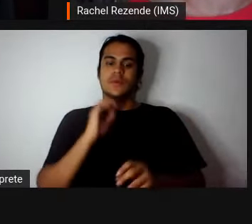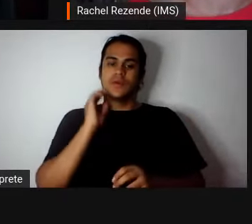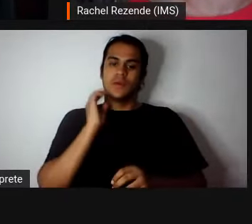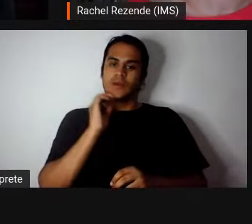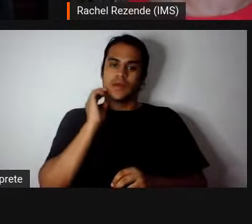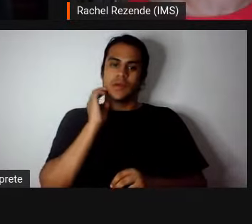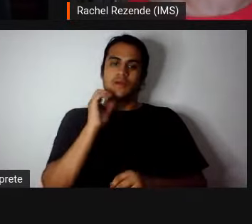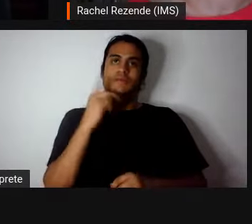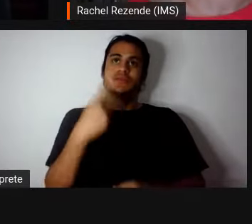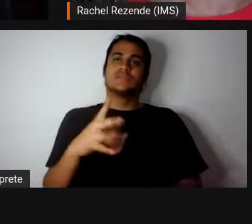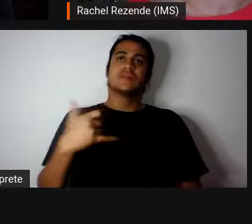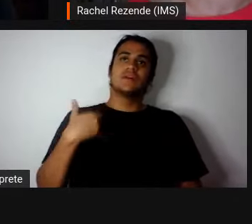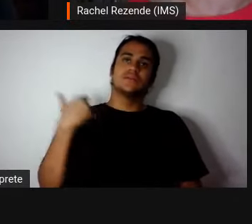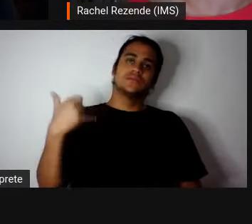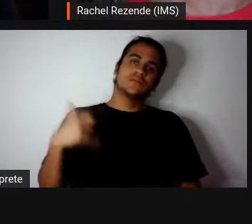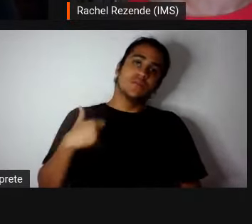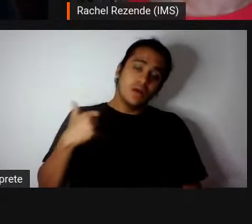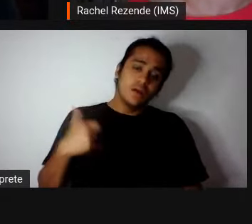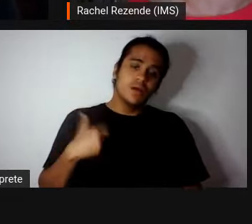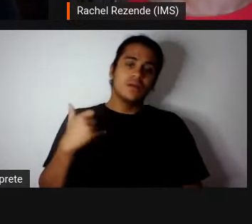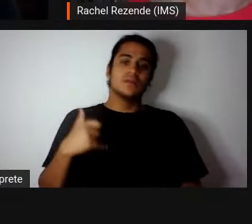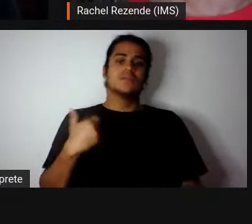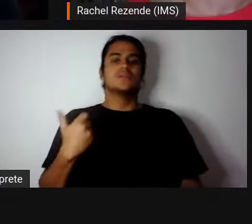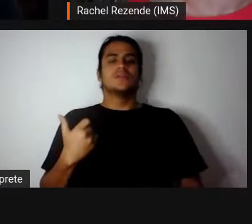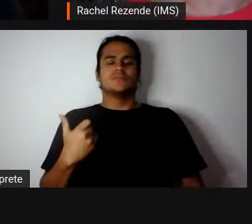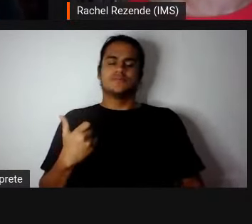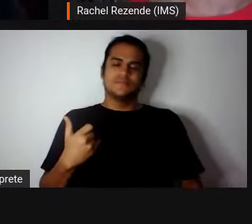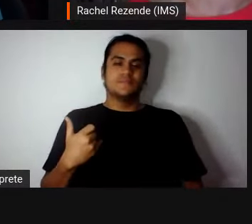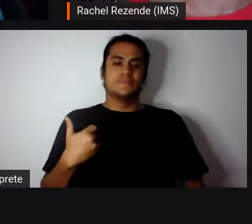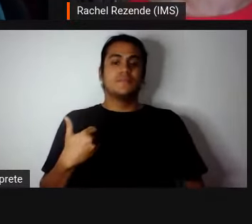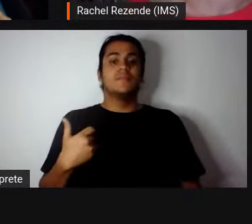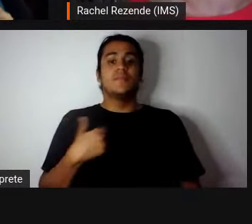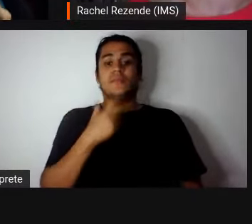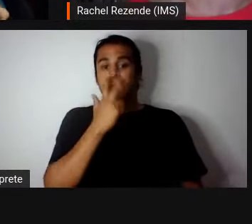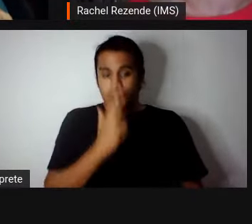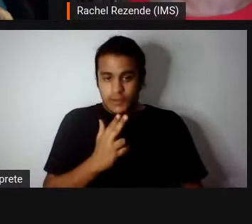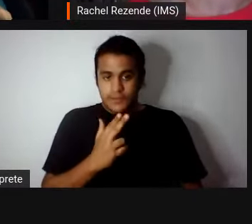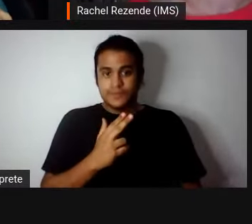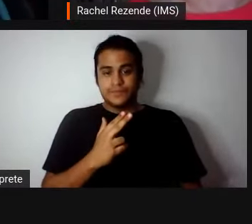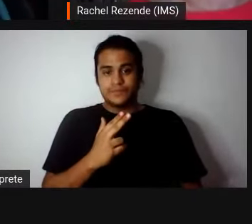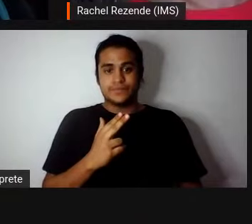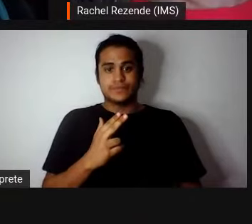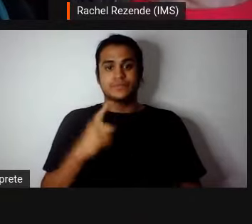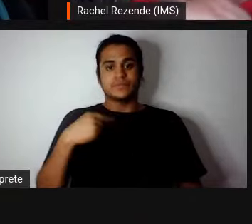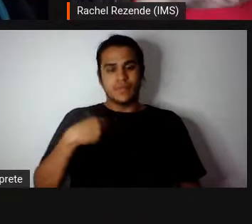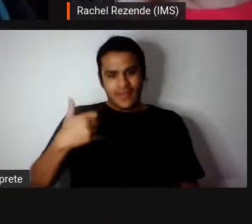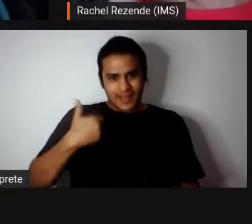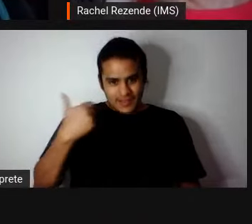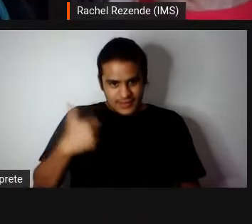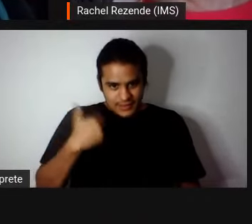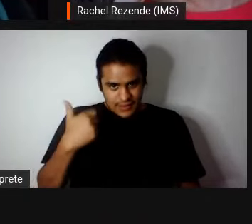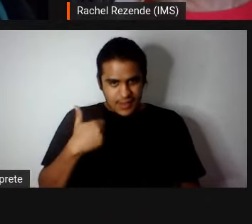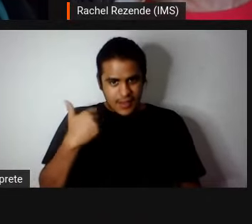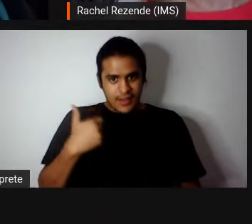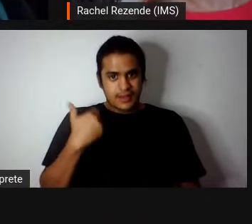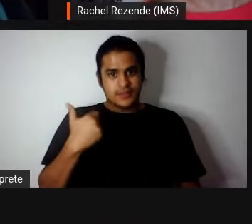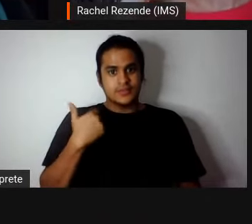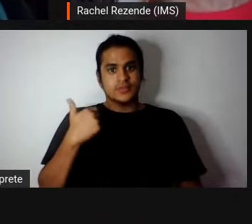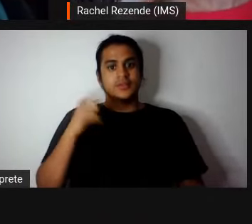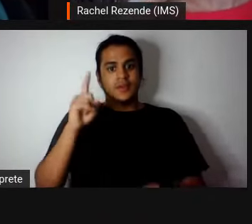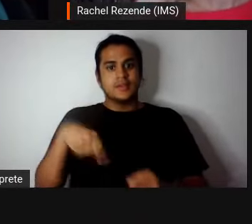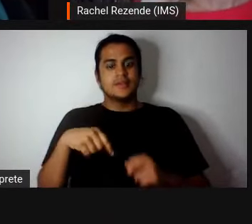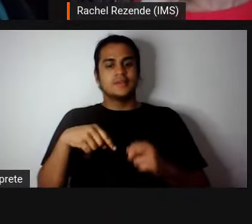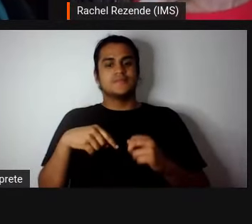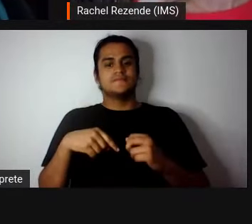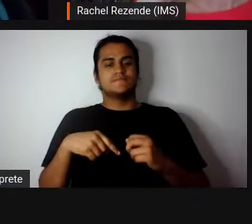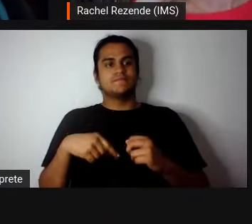a tua idade, que eu acho que talvez a minha idade fez com que